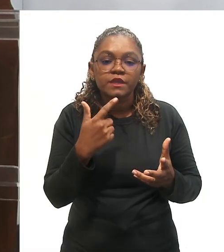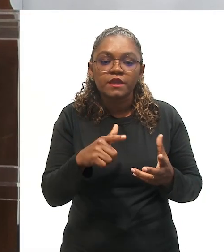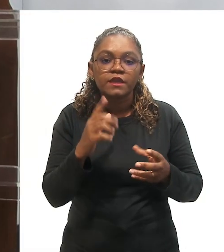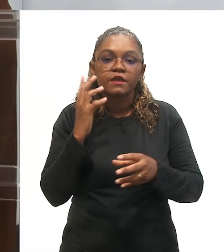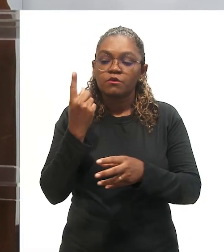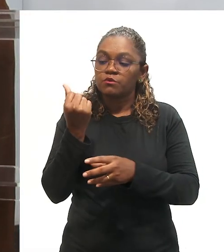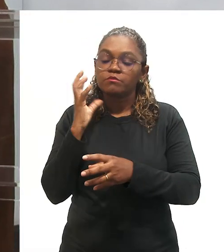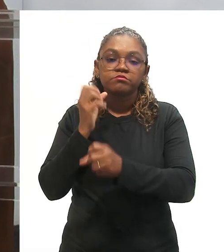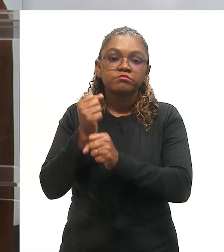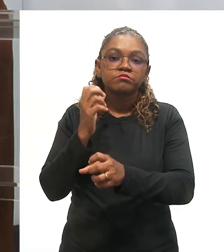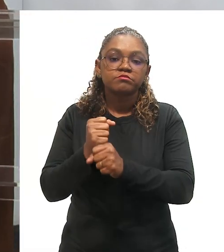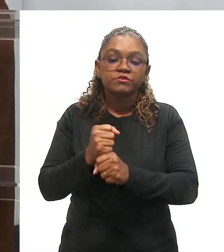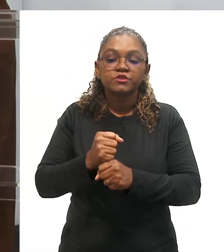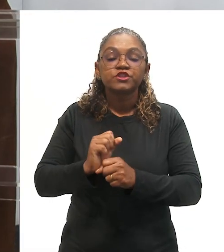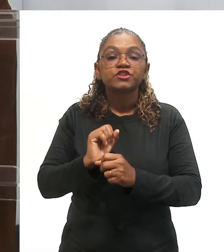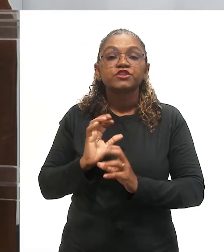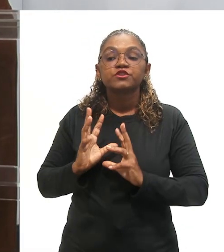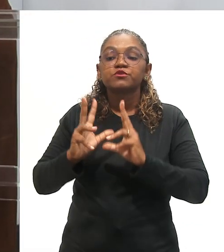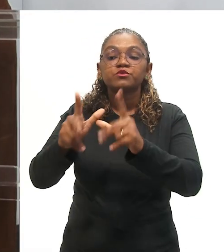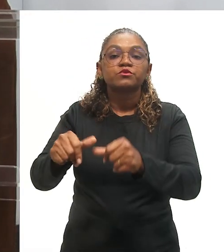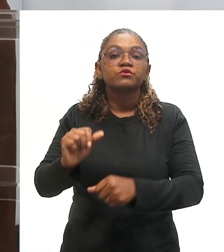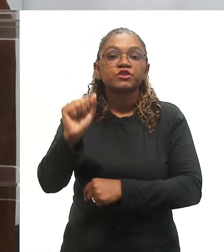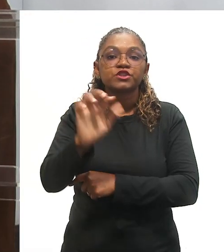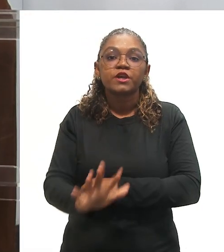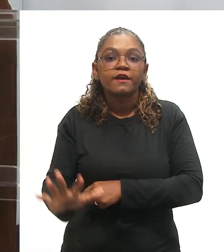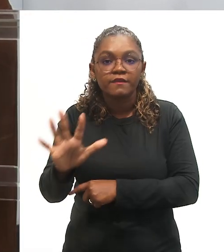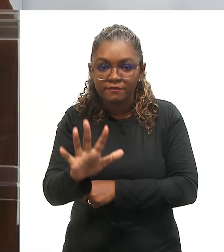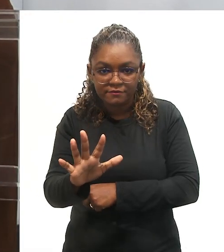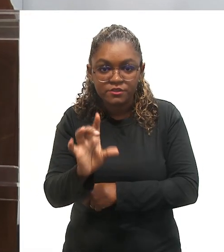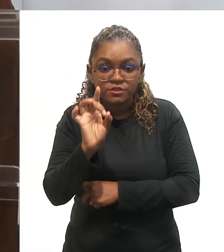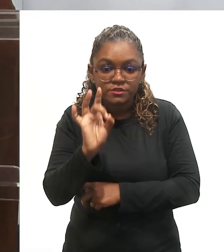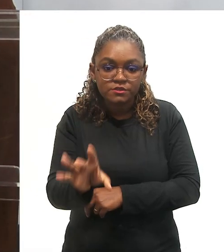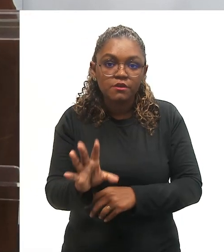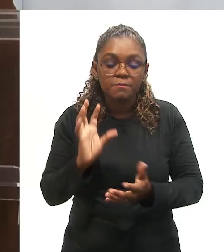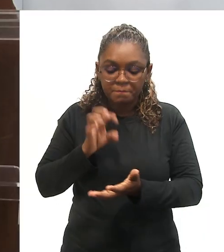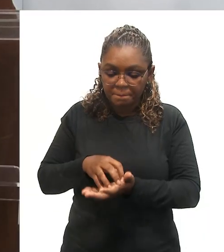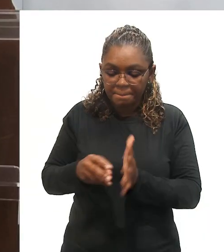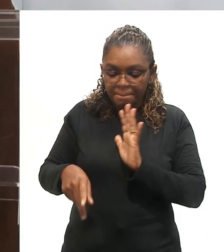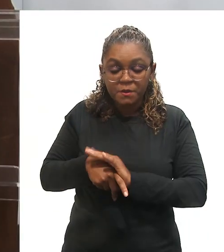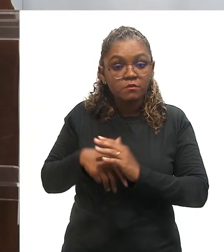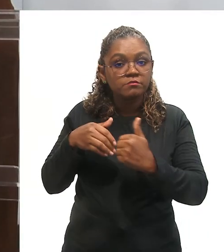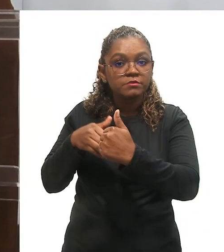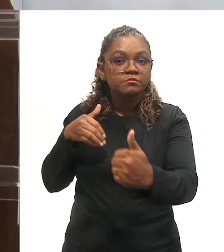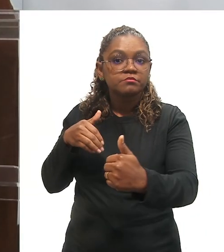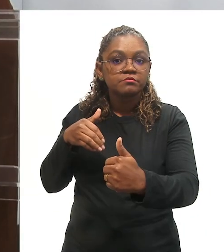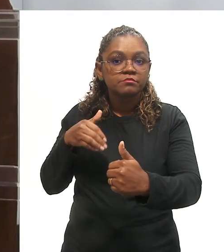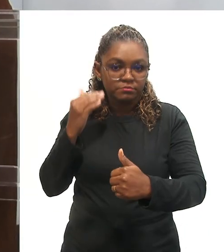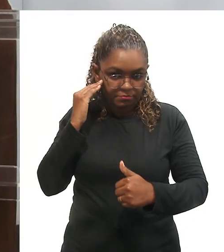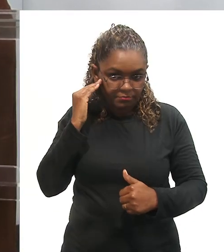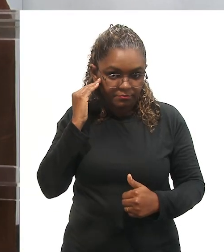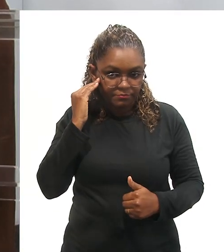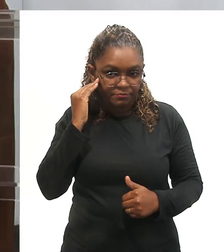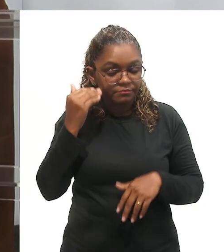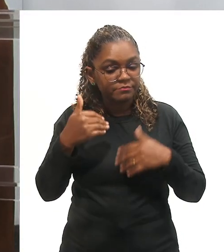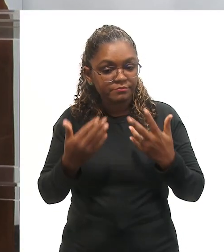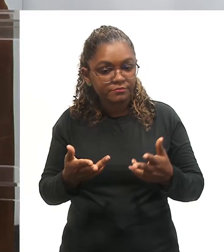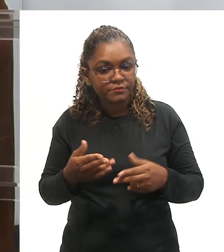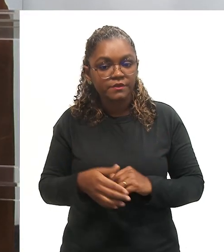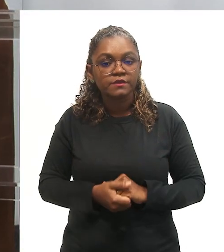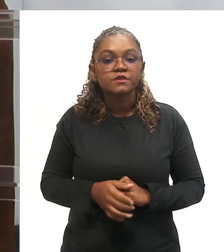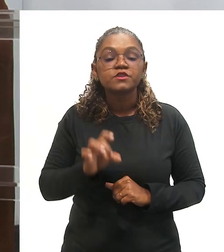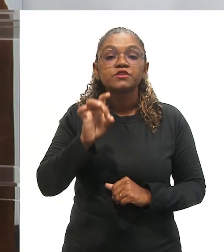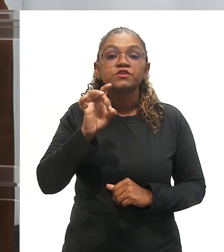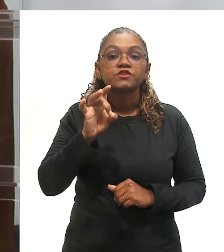parte da contabilidade geral do local. Ele era o contador setorial. Somente o